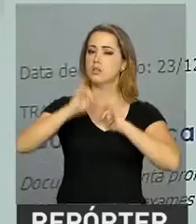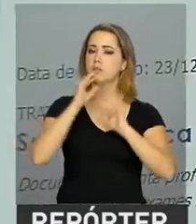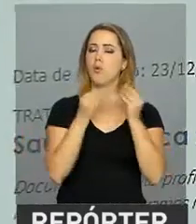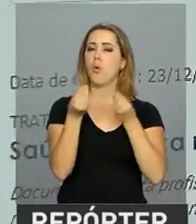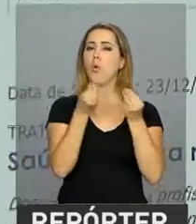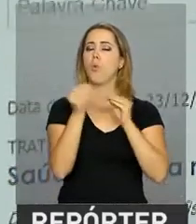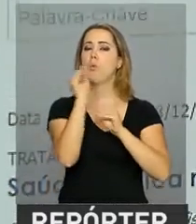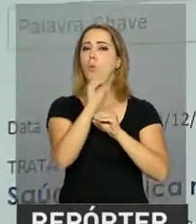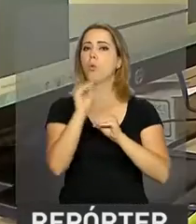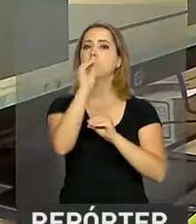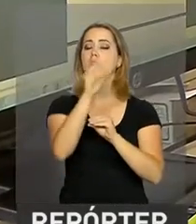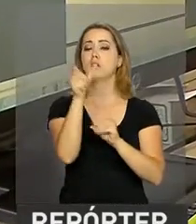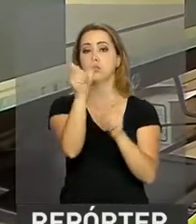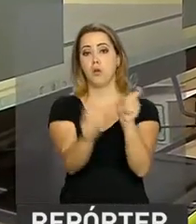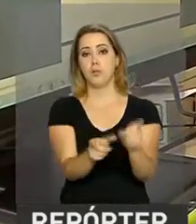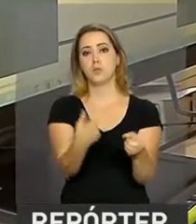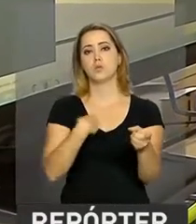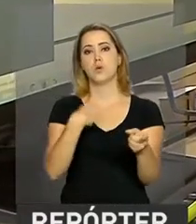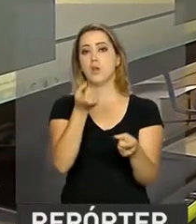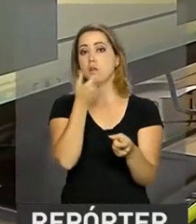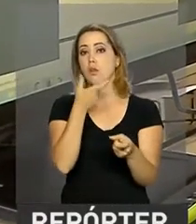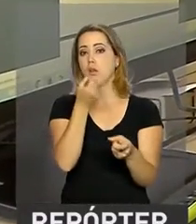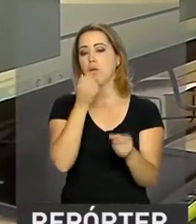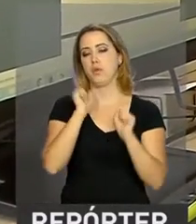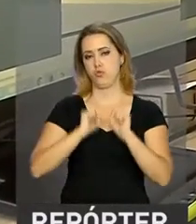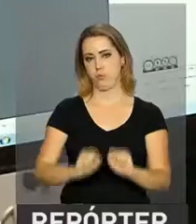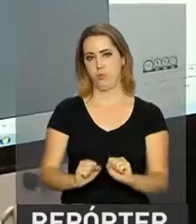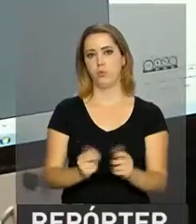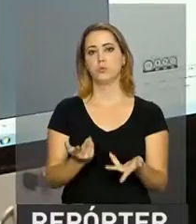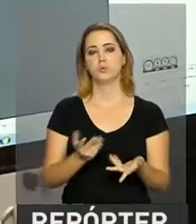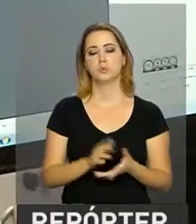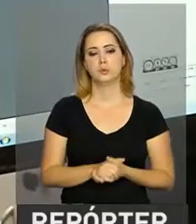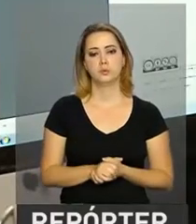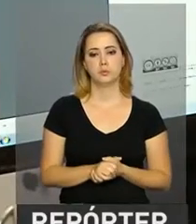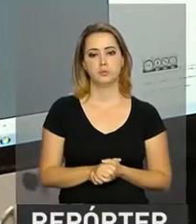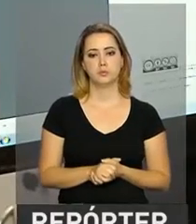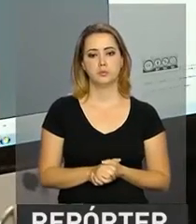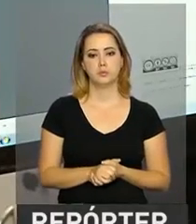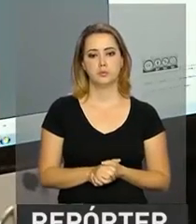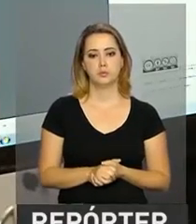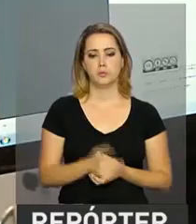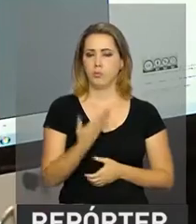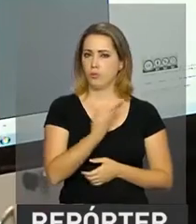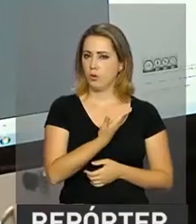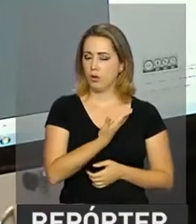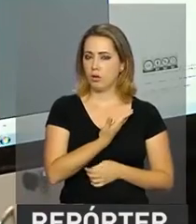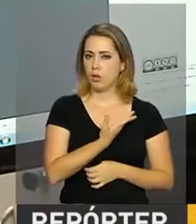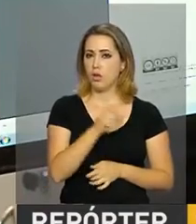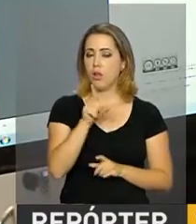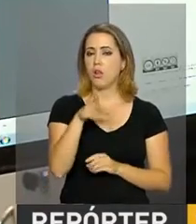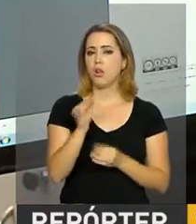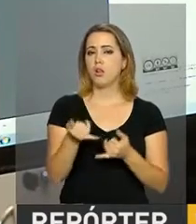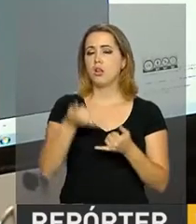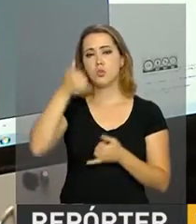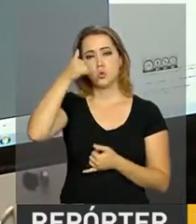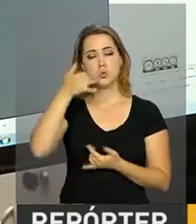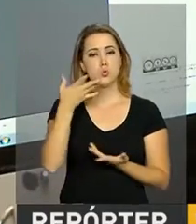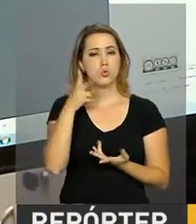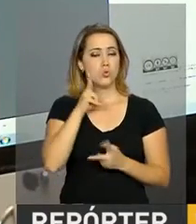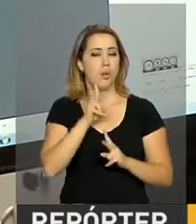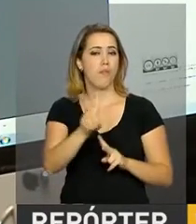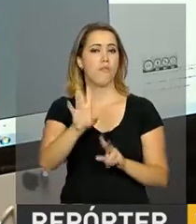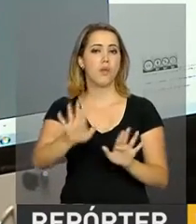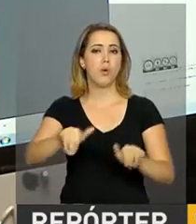cuidados com o paciente e medicamentos indicados ele ajudará a tentar prevenir é com os dados clínicos